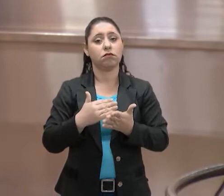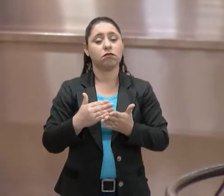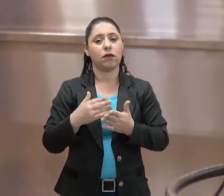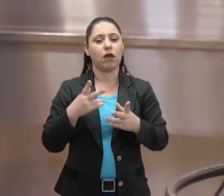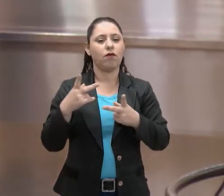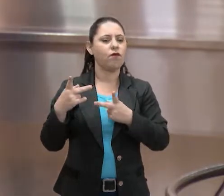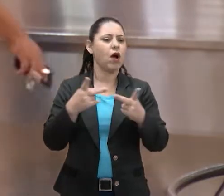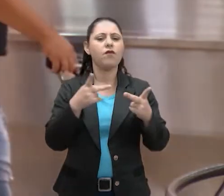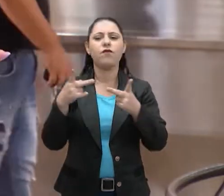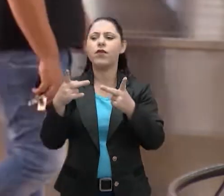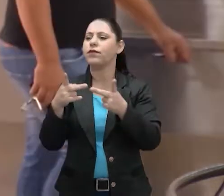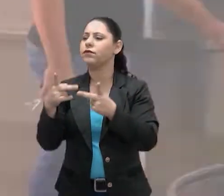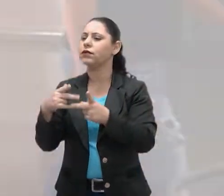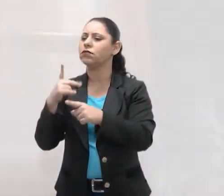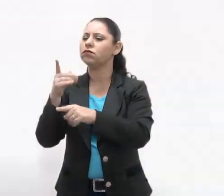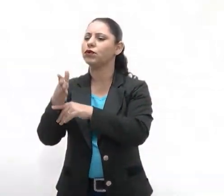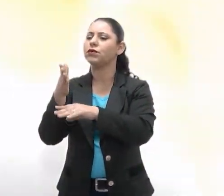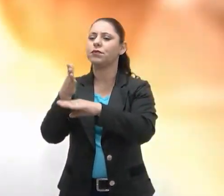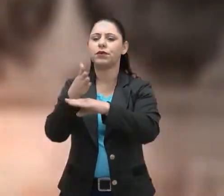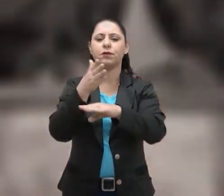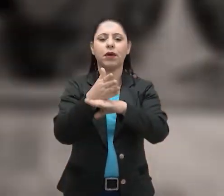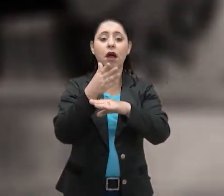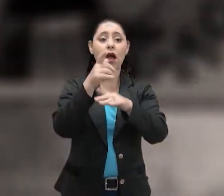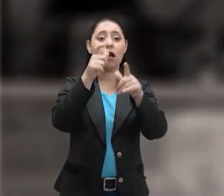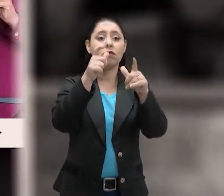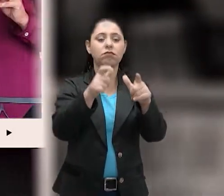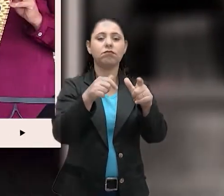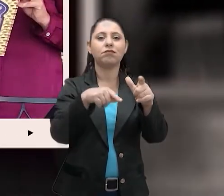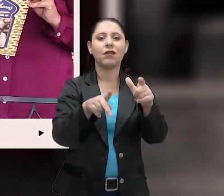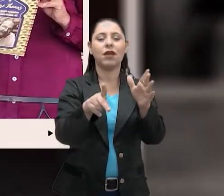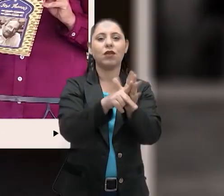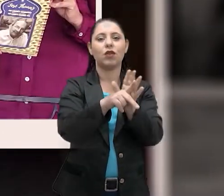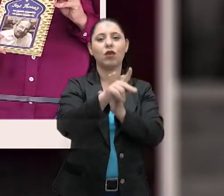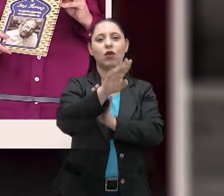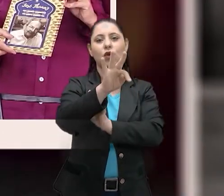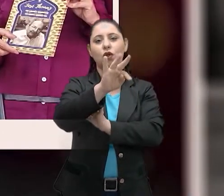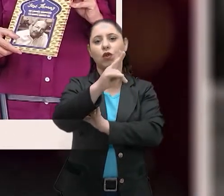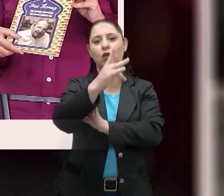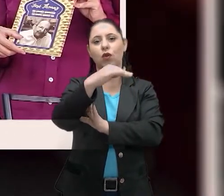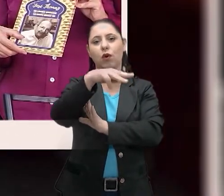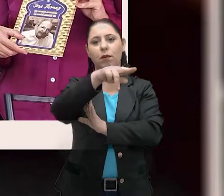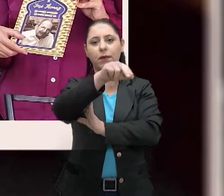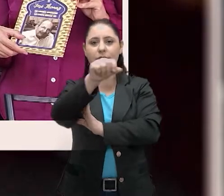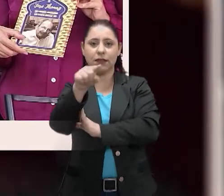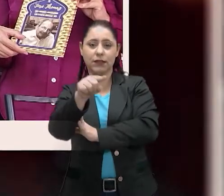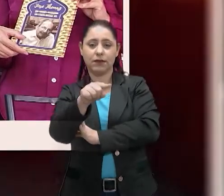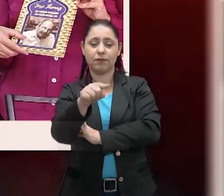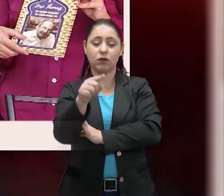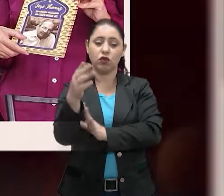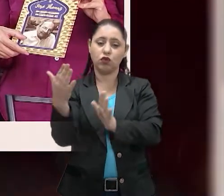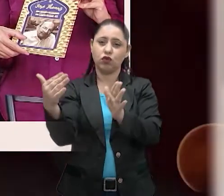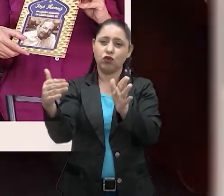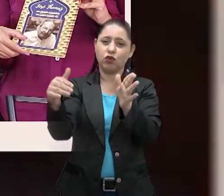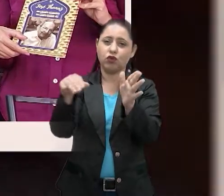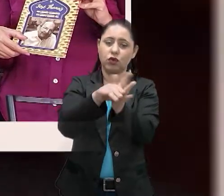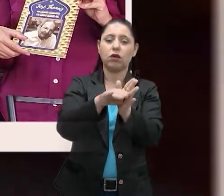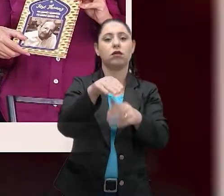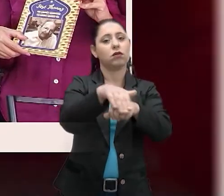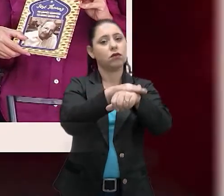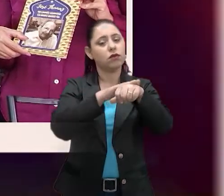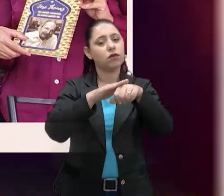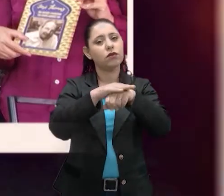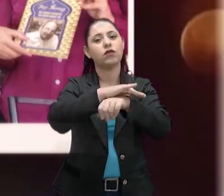nós começamos a visitar vários locais. E um desses locais foi aqui, então, a Tomás Lanche. E aí, vindo aqui,